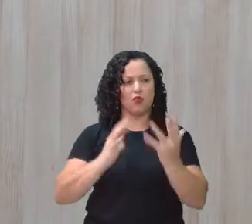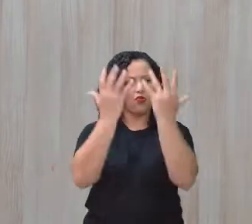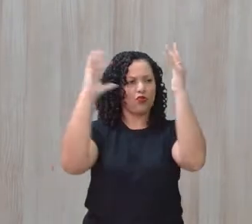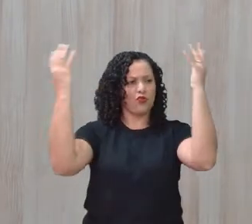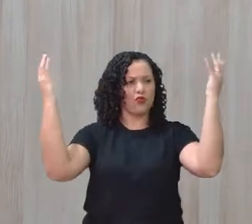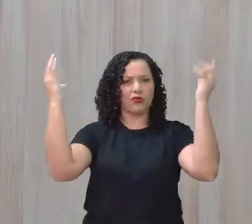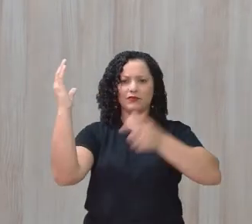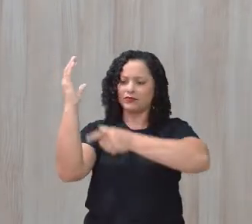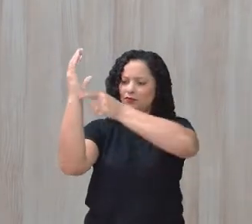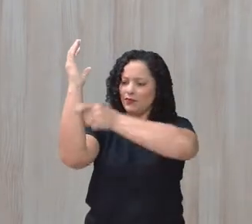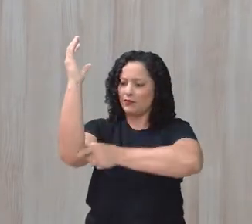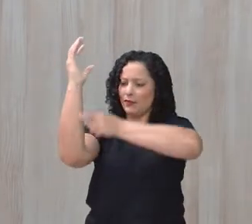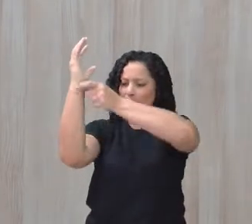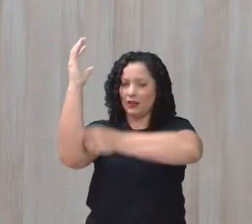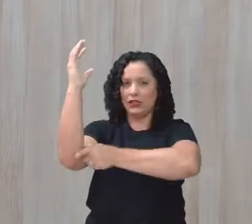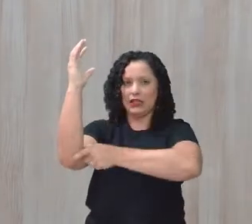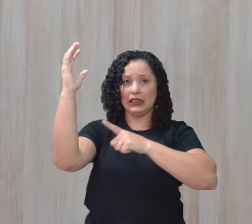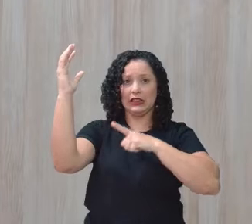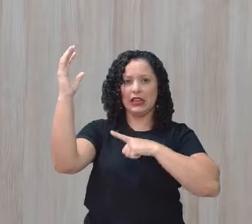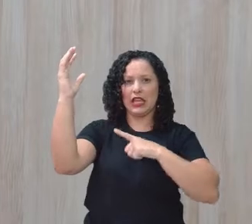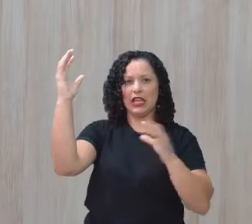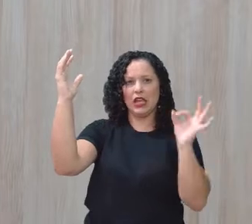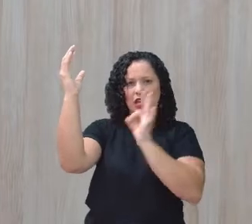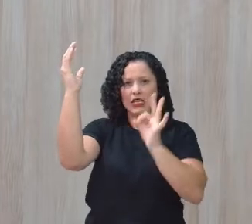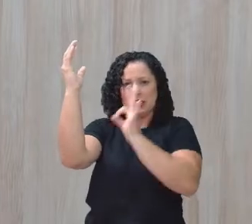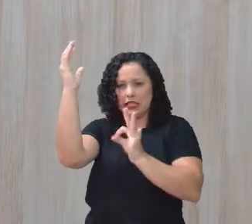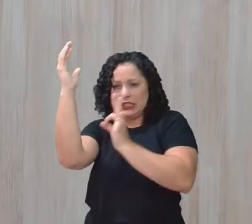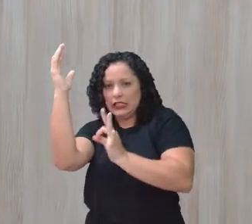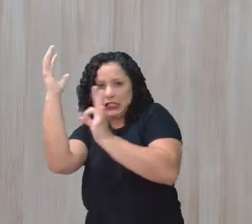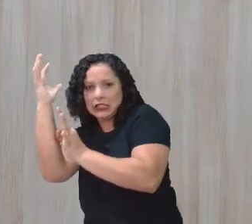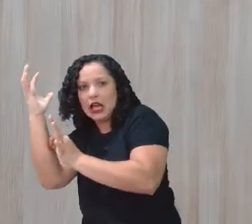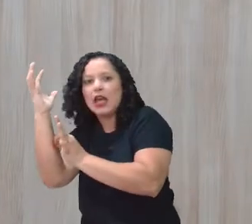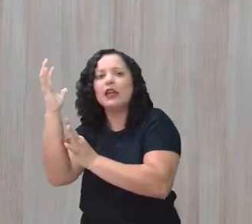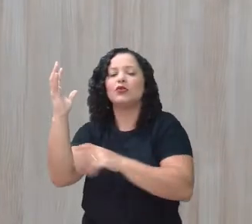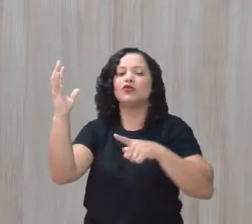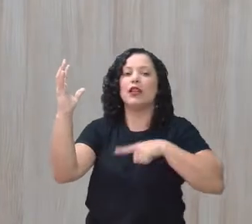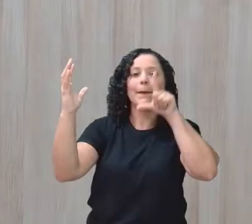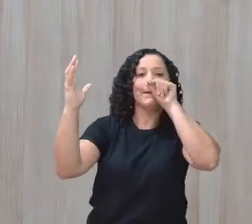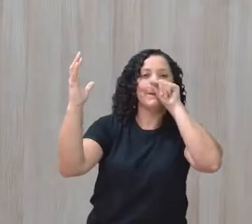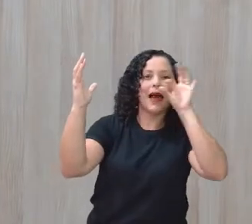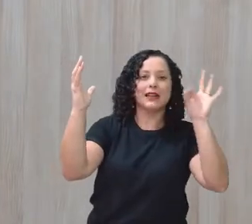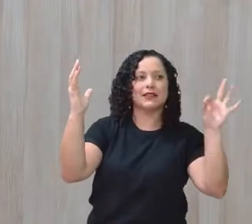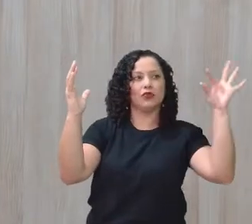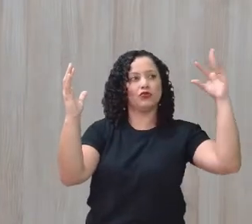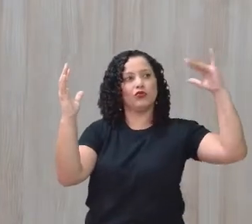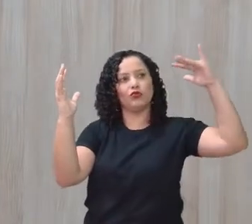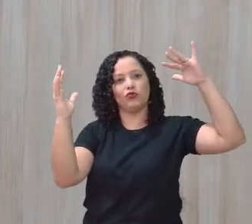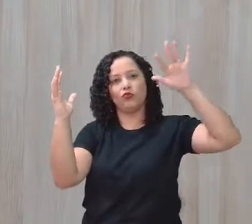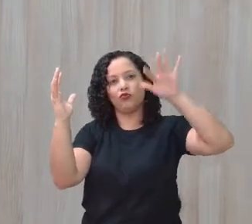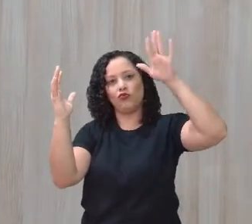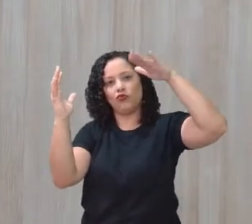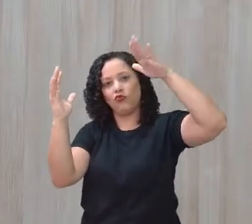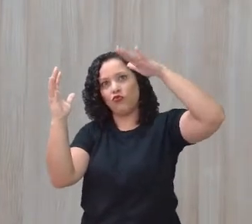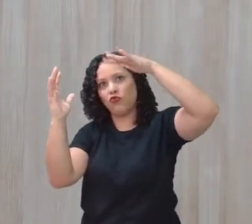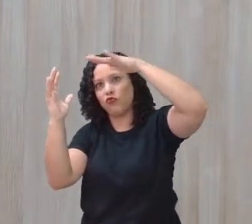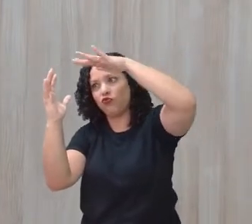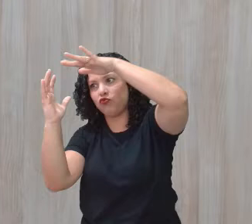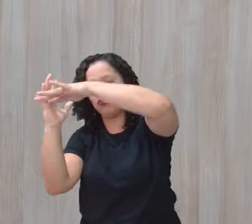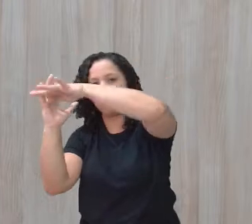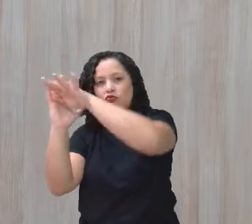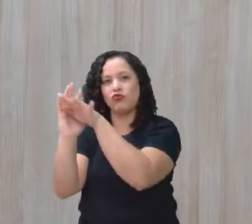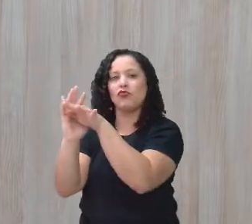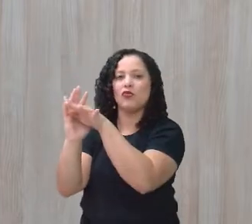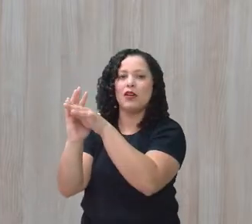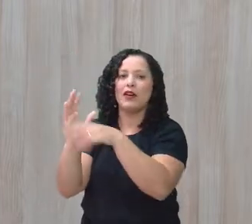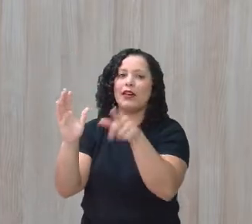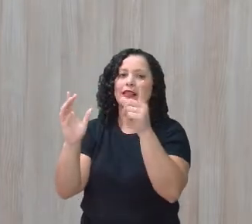Tem insetos, e aí tem os pássaros que vão tanto fazer um ninho na árvore, como utilizar também para se alimentar ali dos